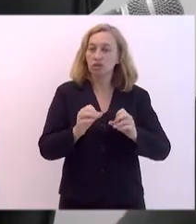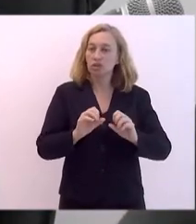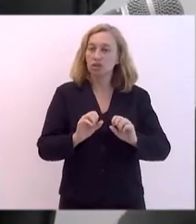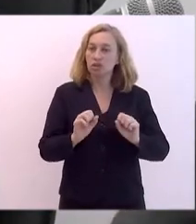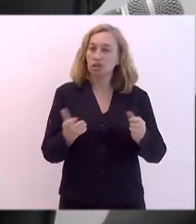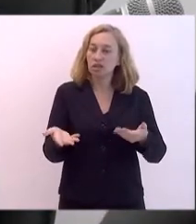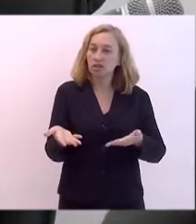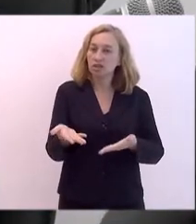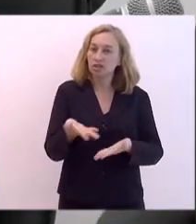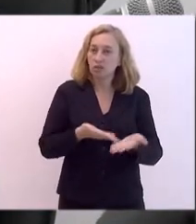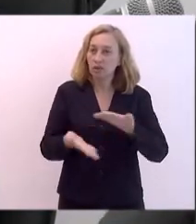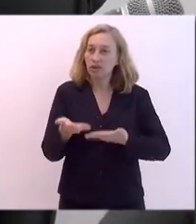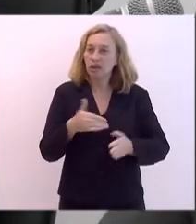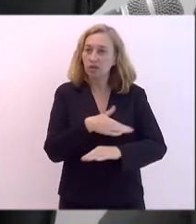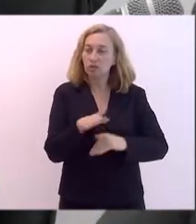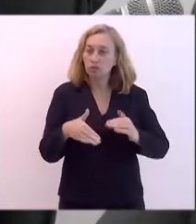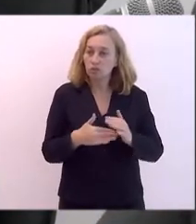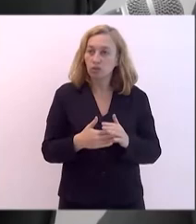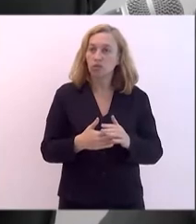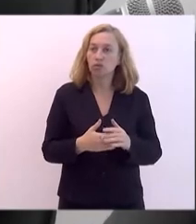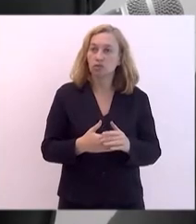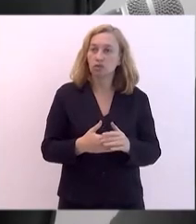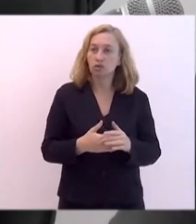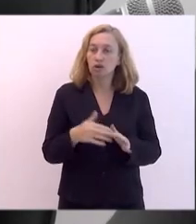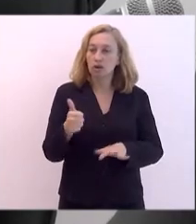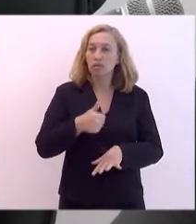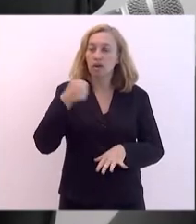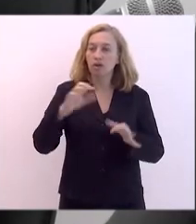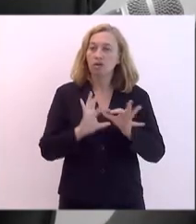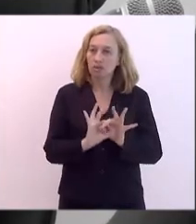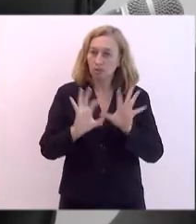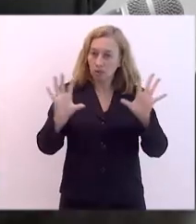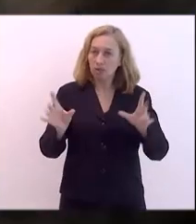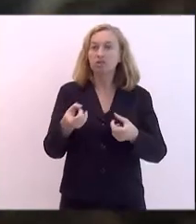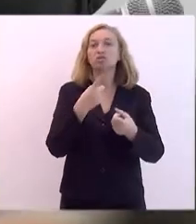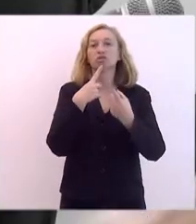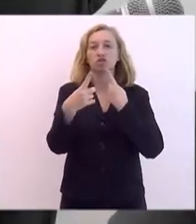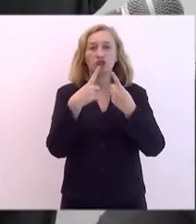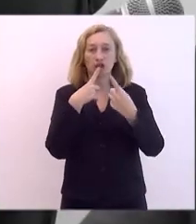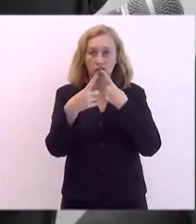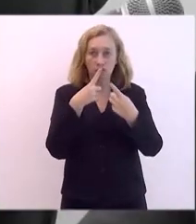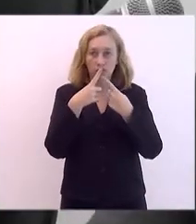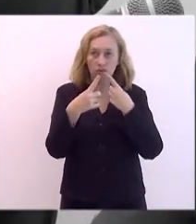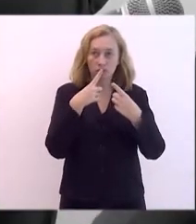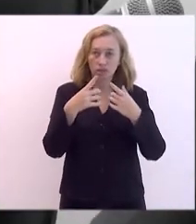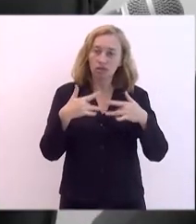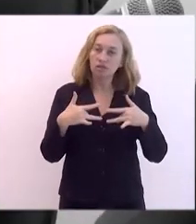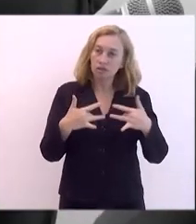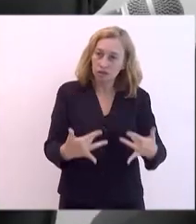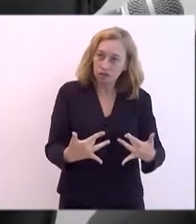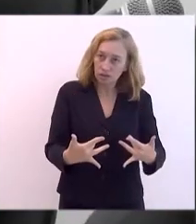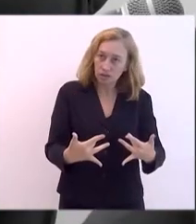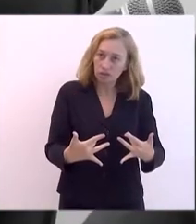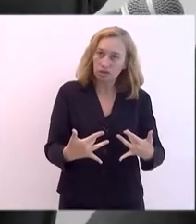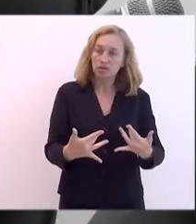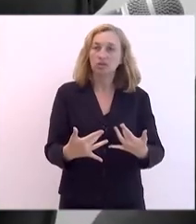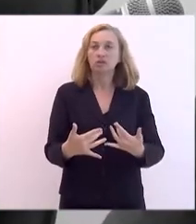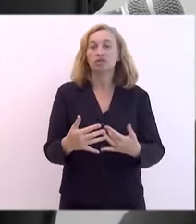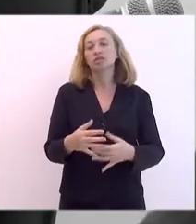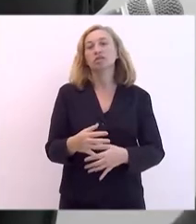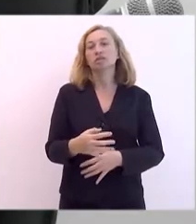em trazer o melhor da democracia, do diálogo, da fraternidade e da